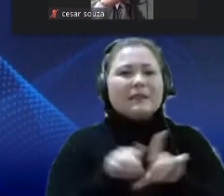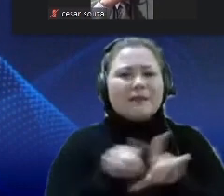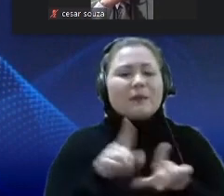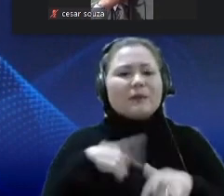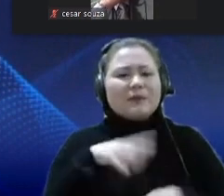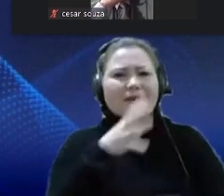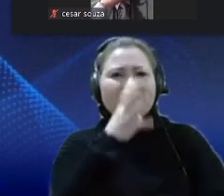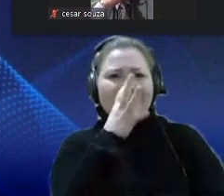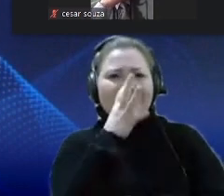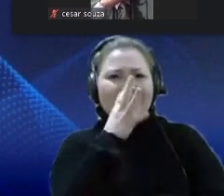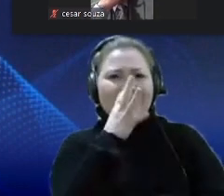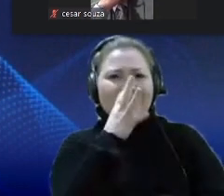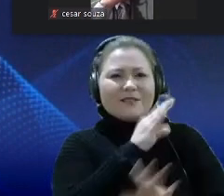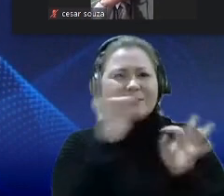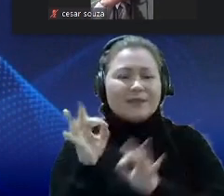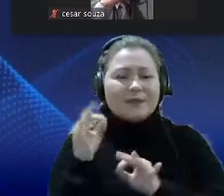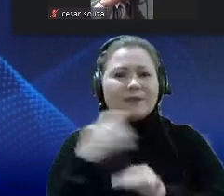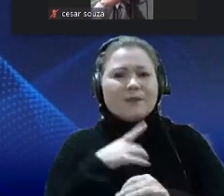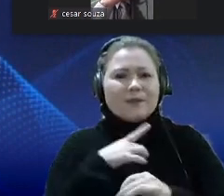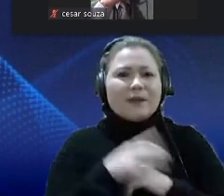nos assistindo, né? Nós tivemos